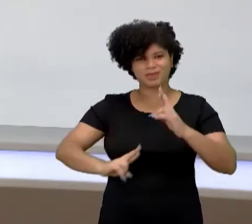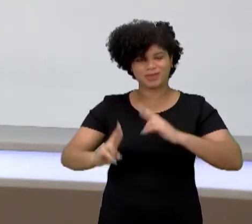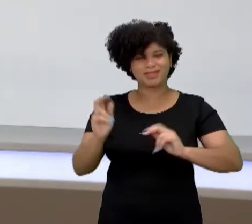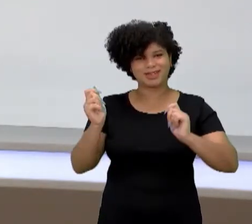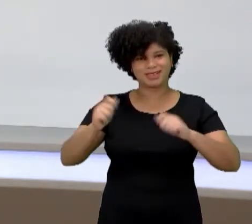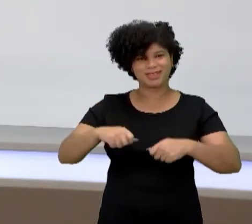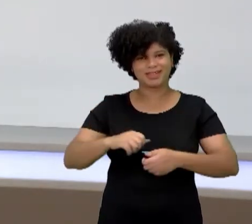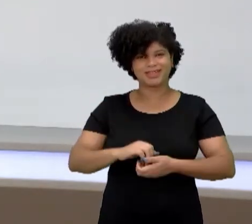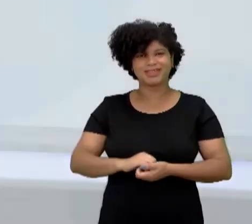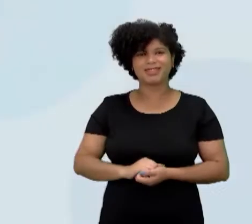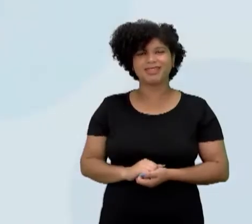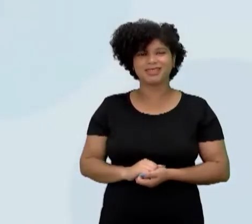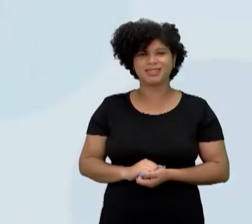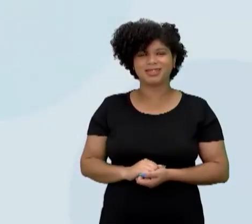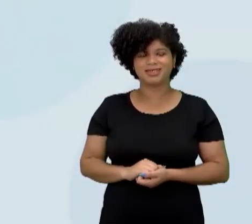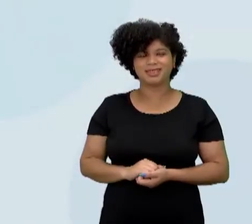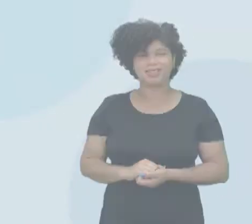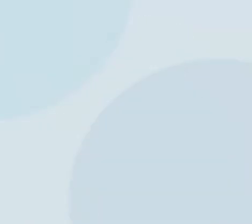a resposta para a gente.